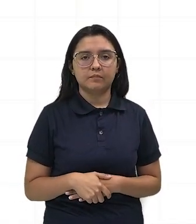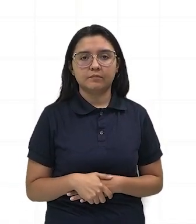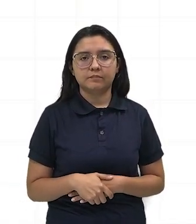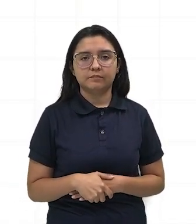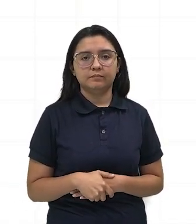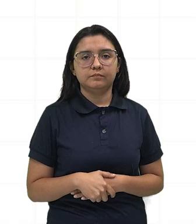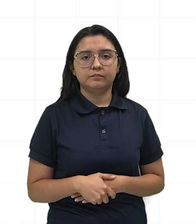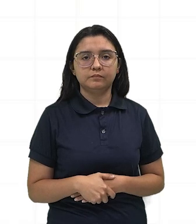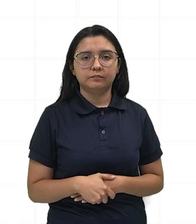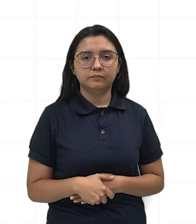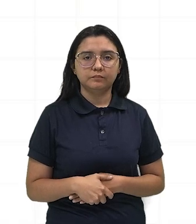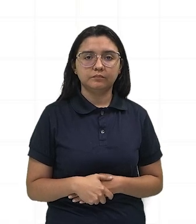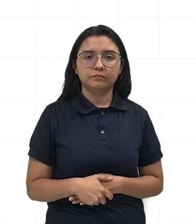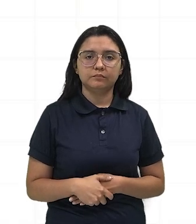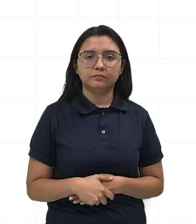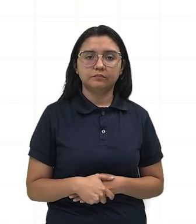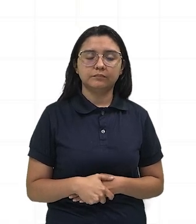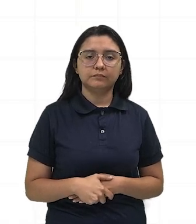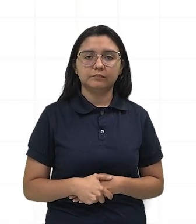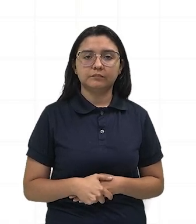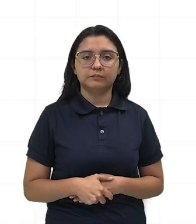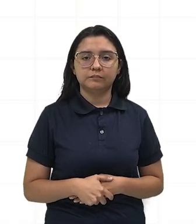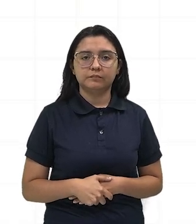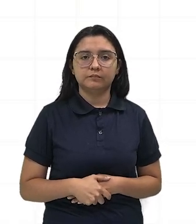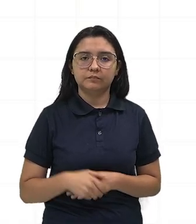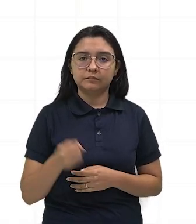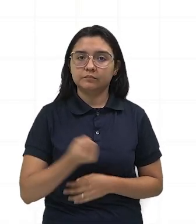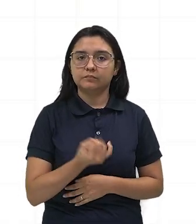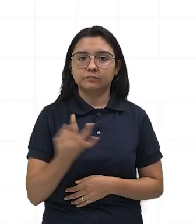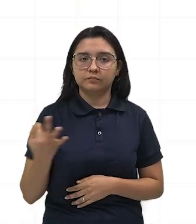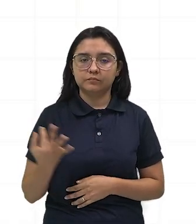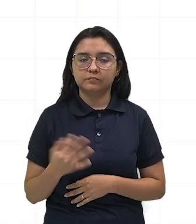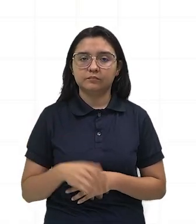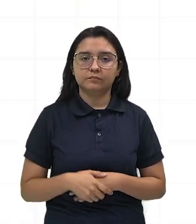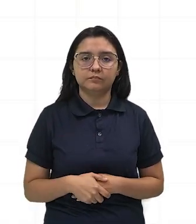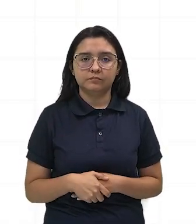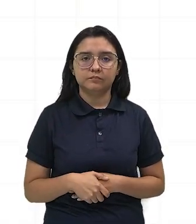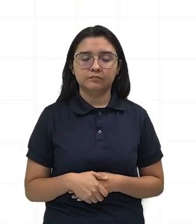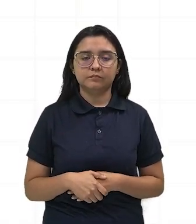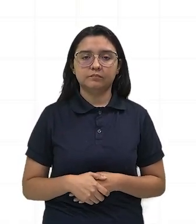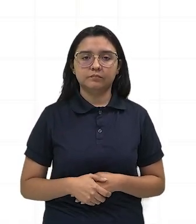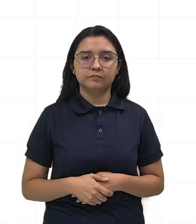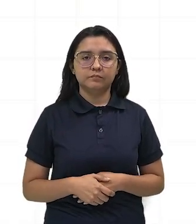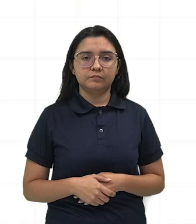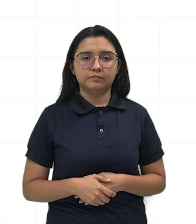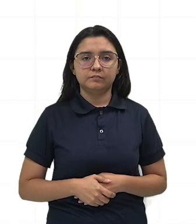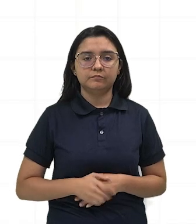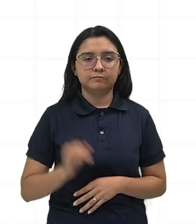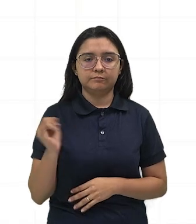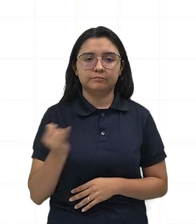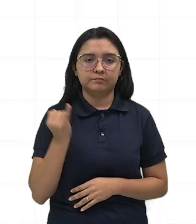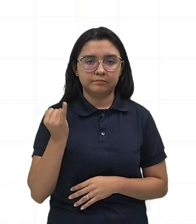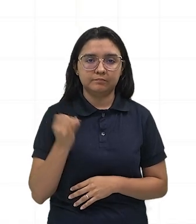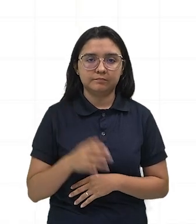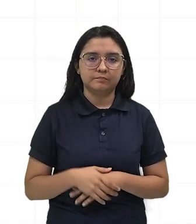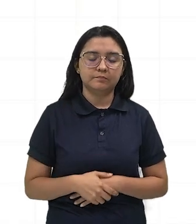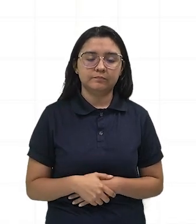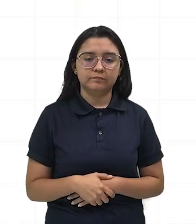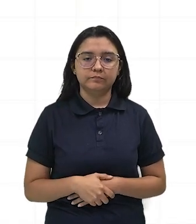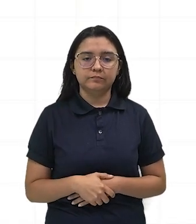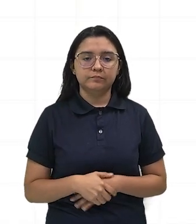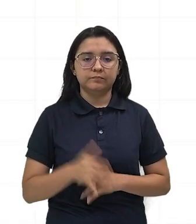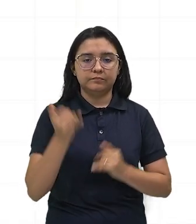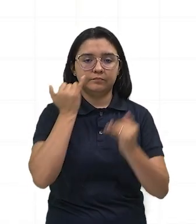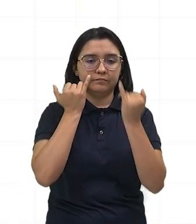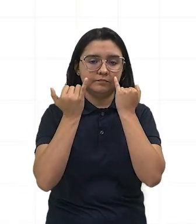informações aqui e nos quantitativos, tá? Isso que é o importante. Então, essa organização